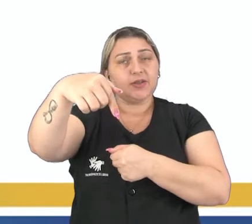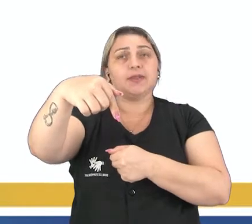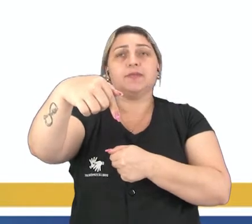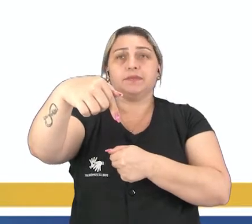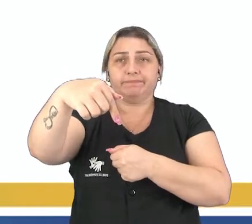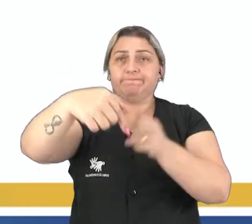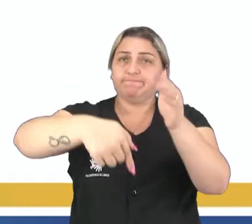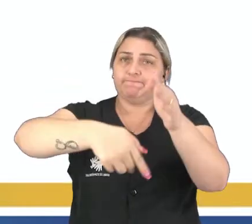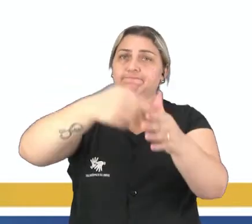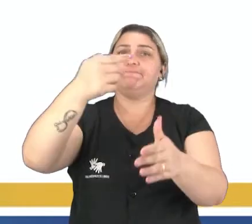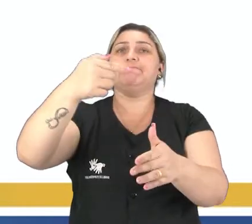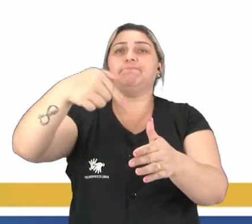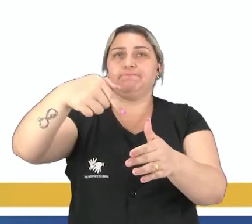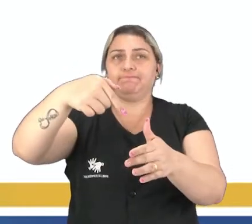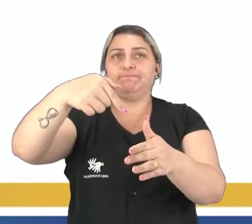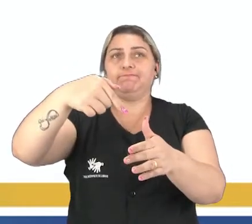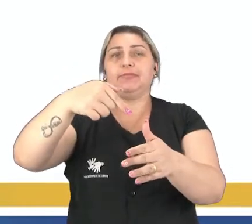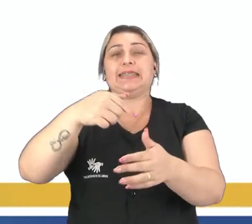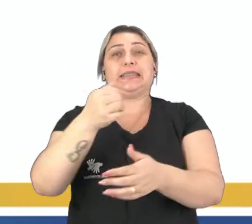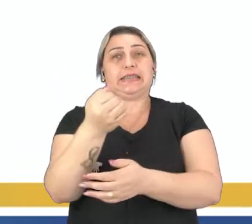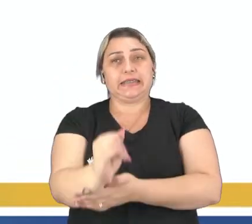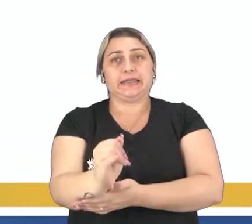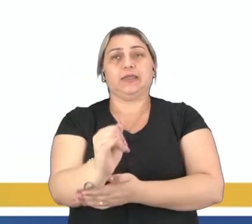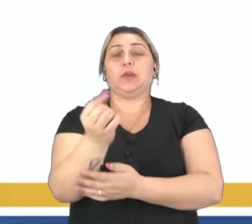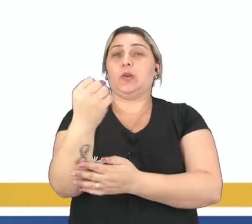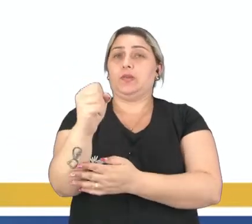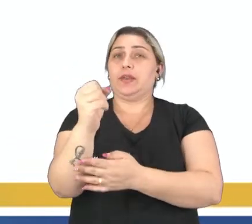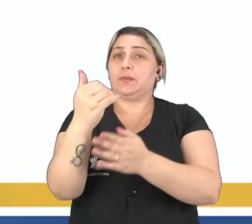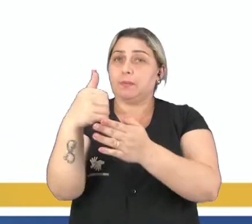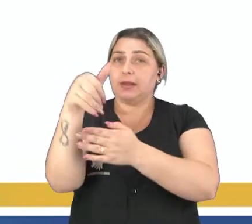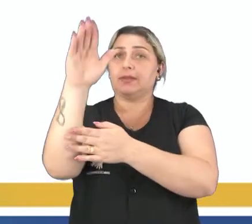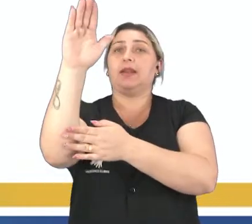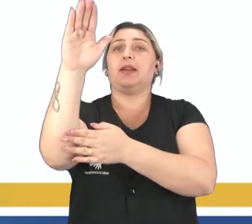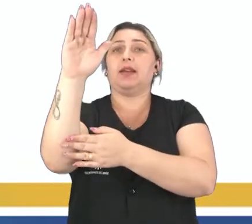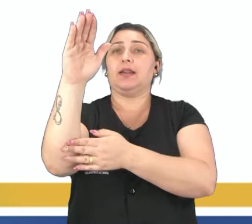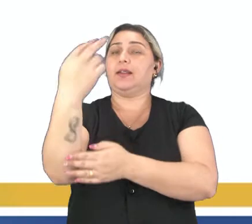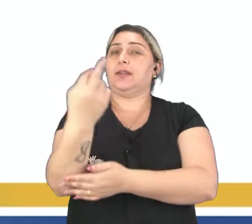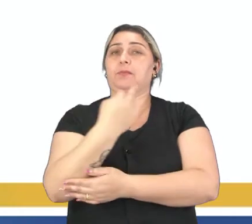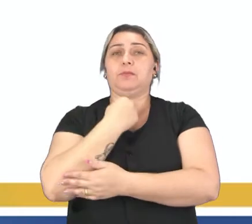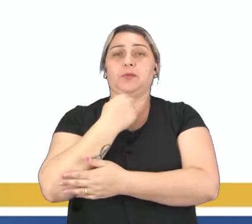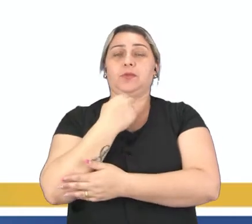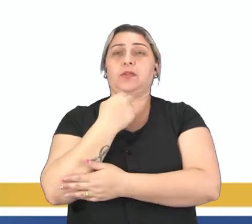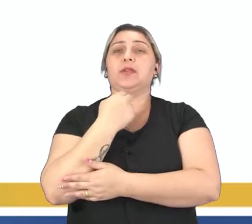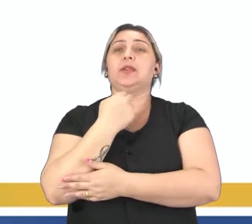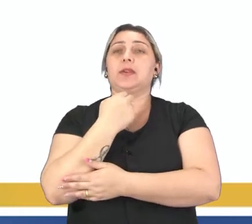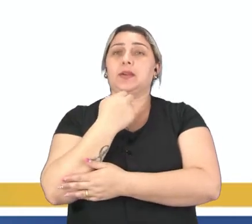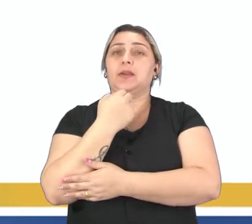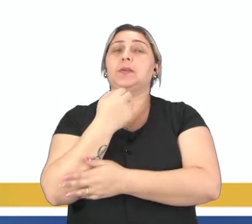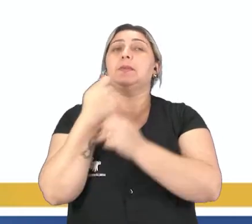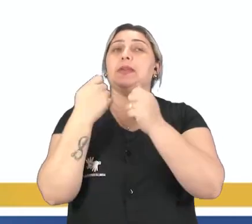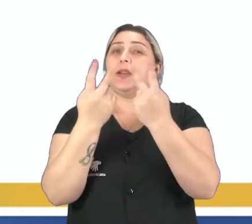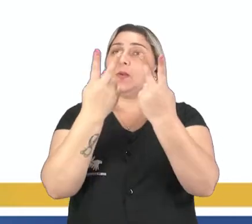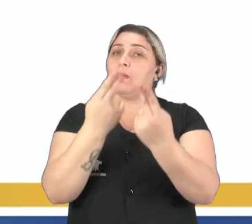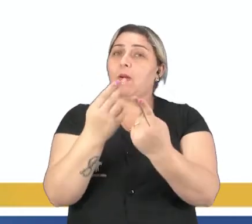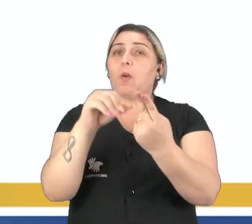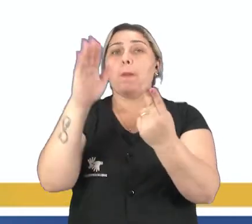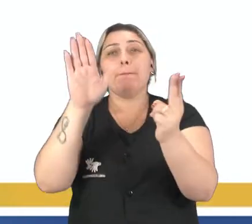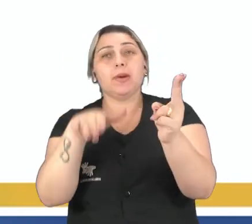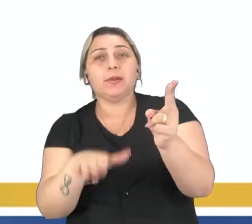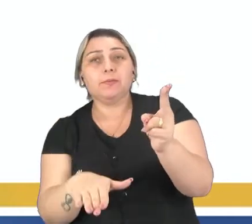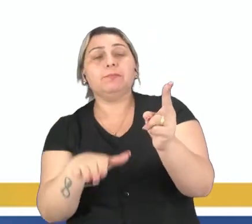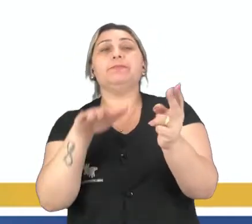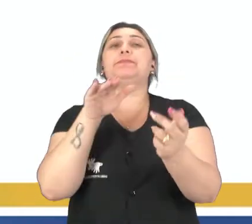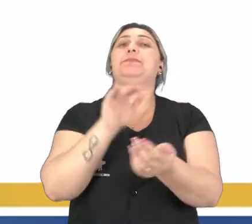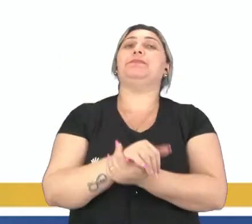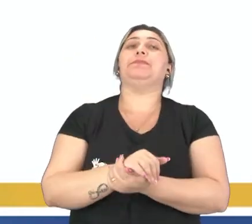cabe 7 vezes. Se eu colocar 8 vezes, vai passar, vai ficar maior, porque 8 vezes o 9 vai